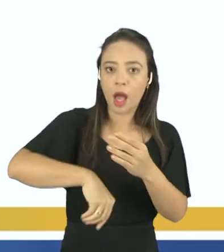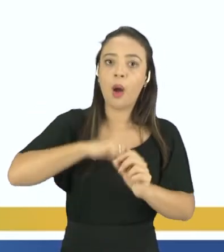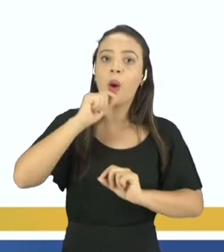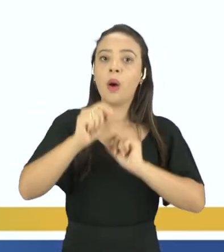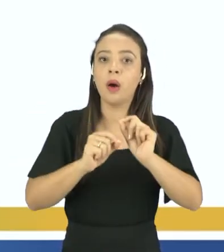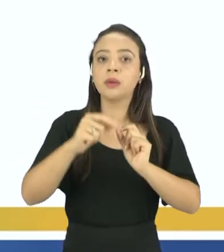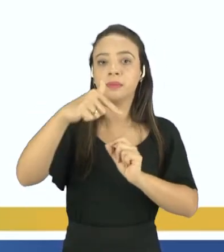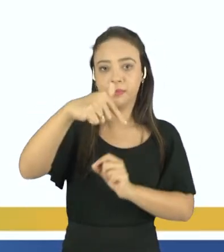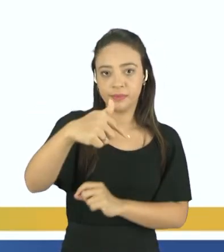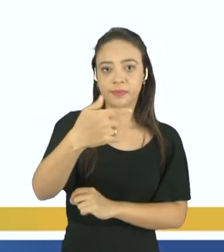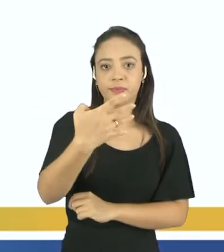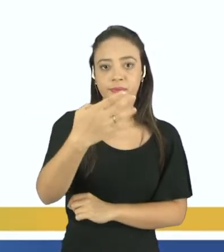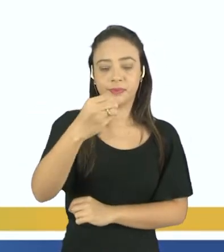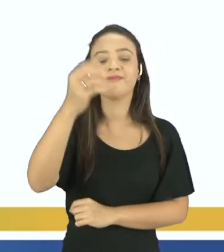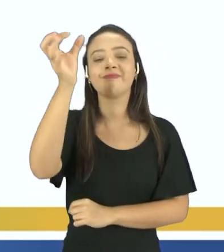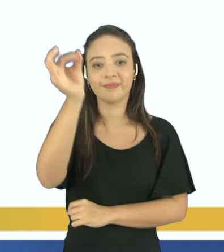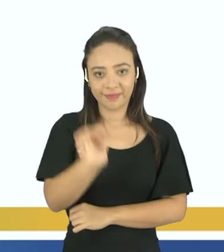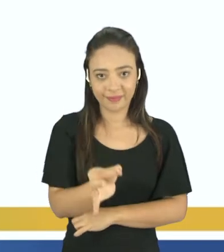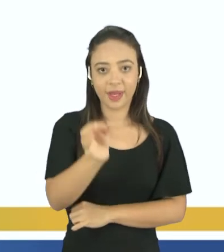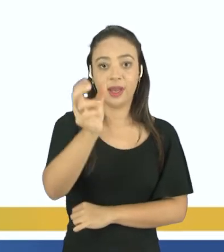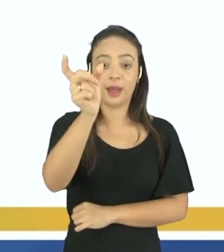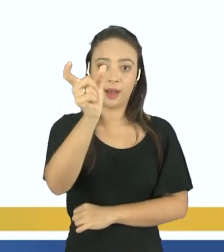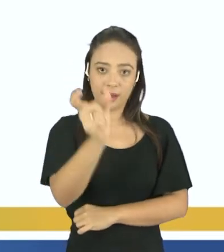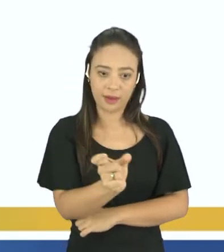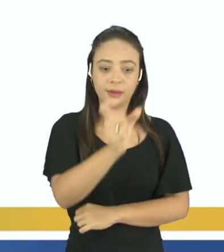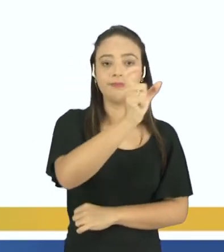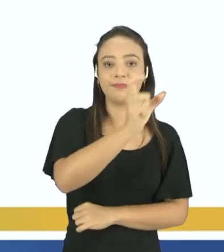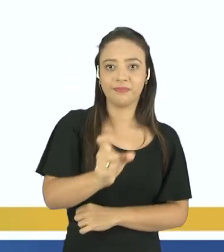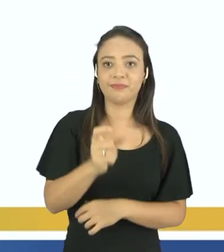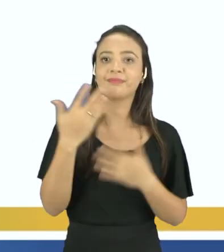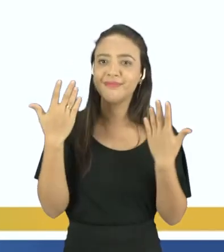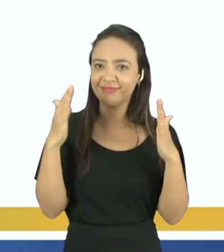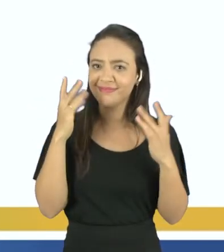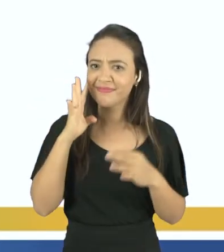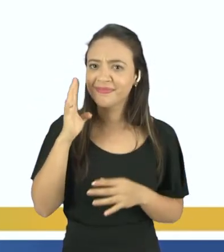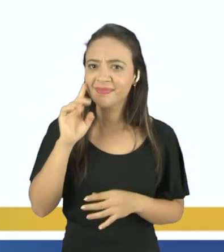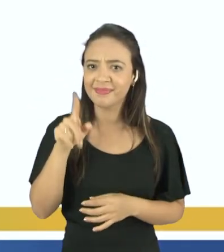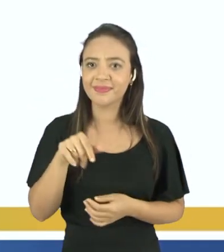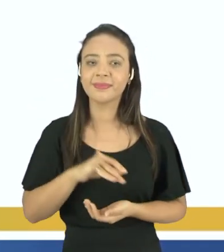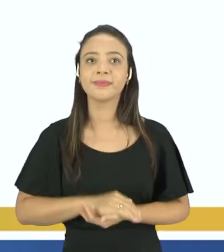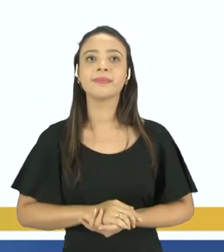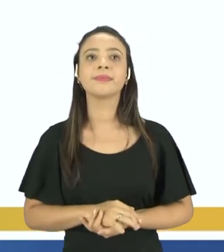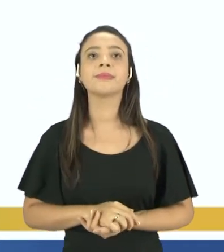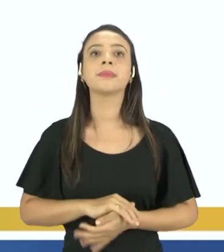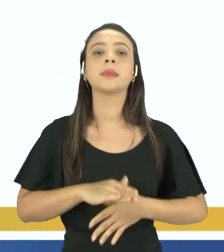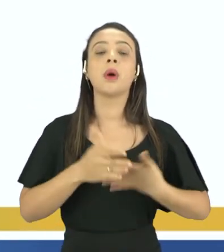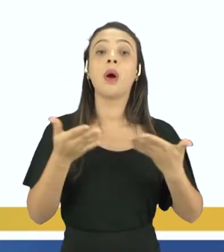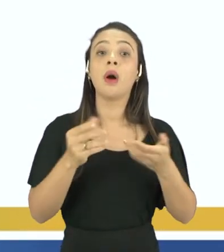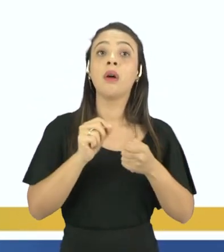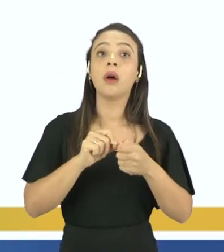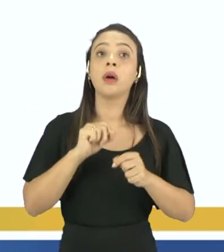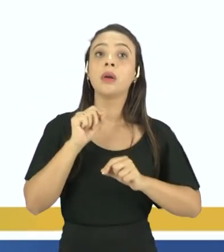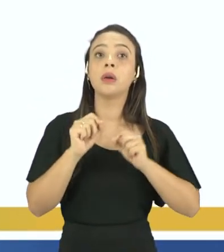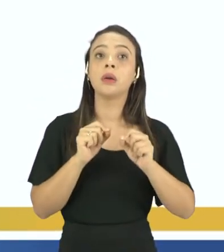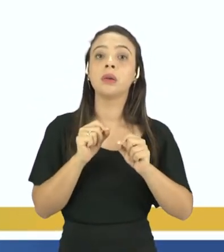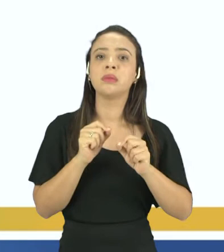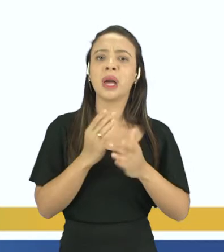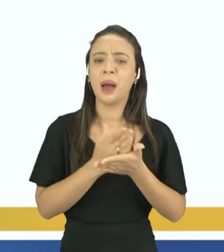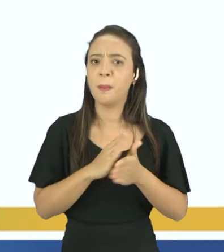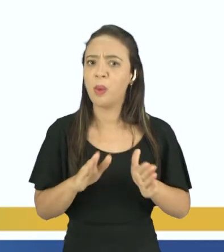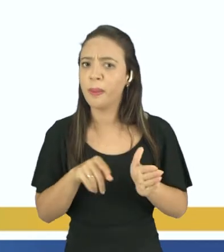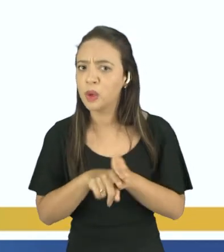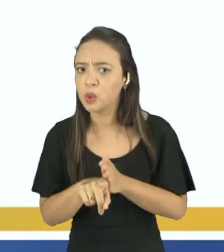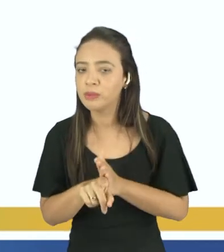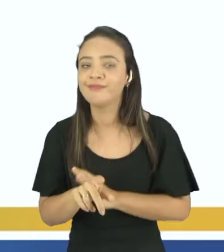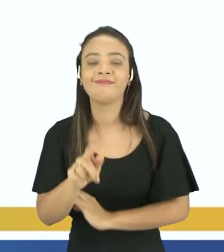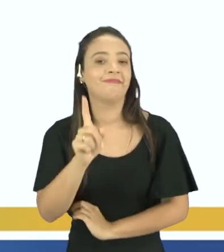interior 740 diagonais Legal né muito bem que a gente precisa fazer agora terminamos a